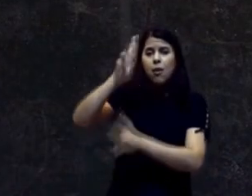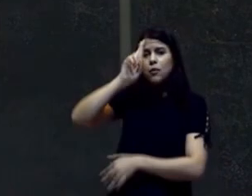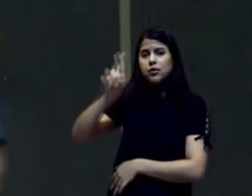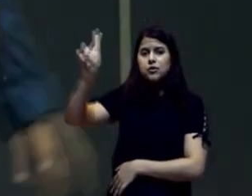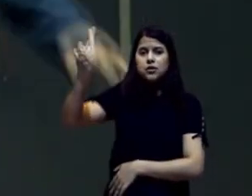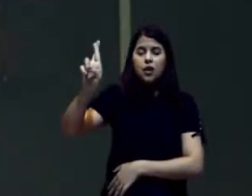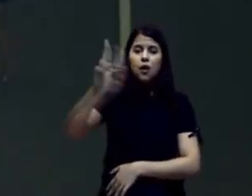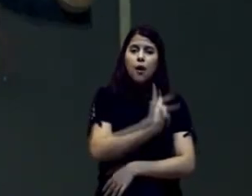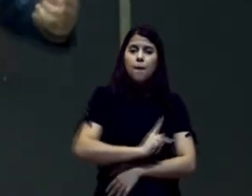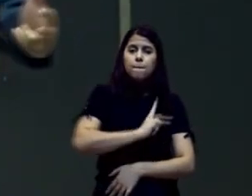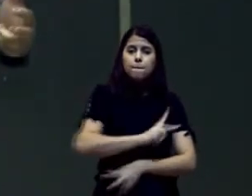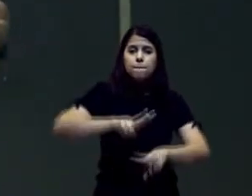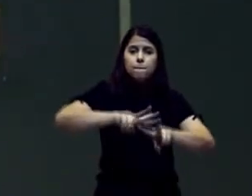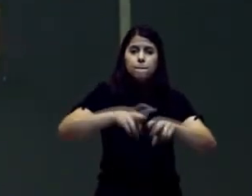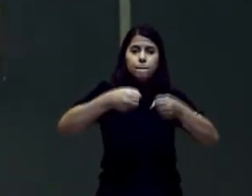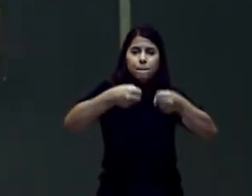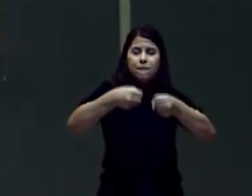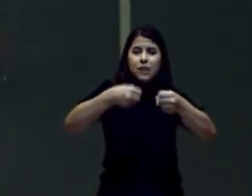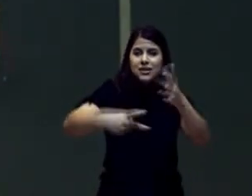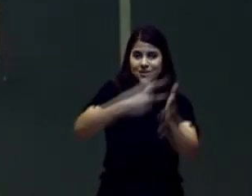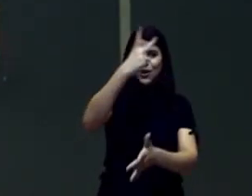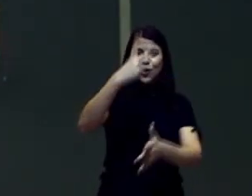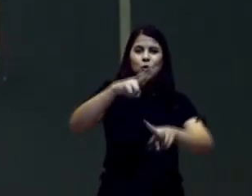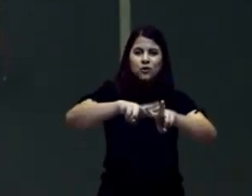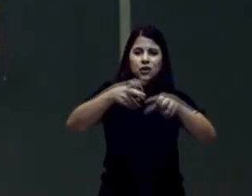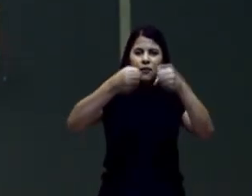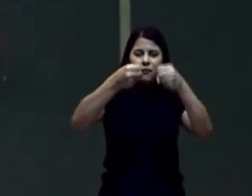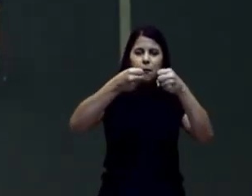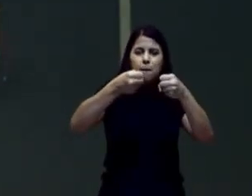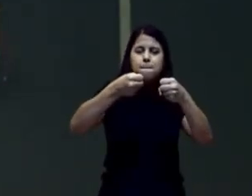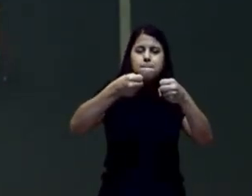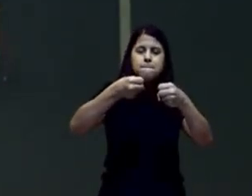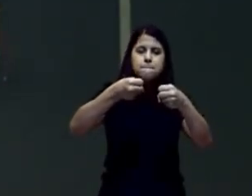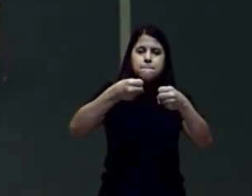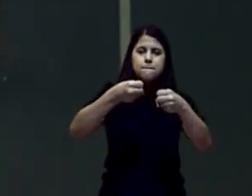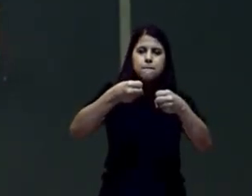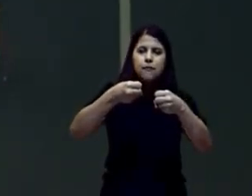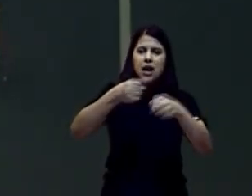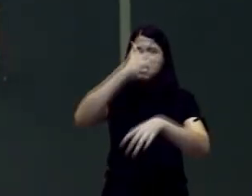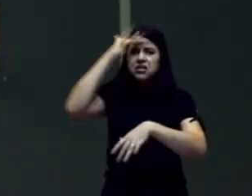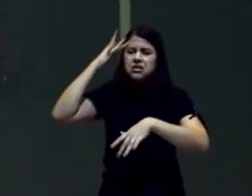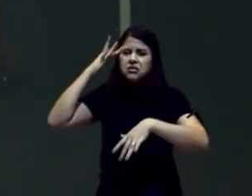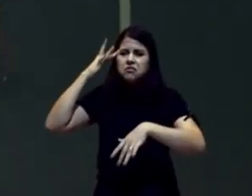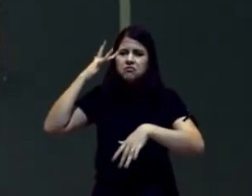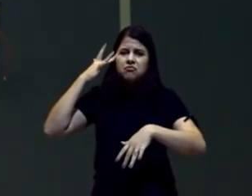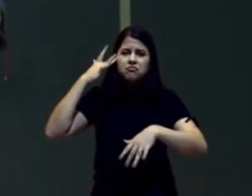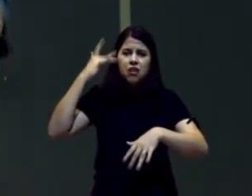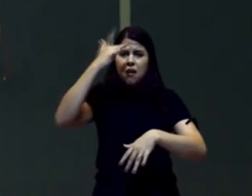preso em uma segunda prisão. Aleluia! Ele estava abandonado pelos